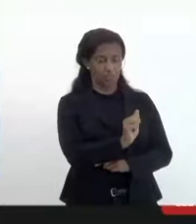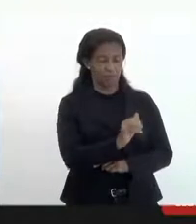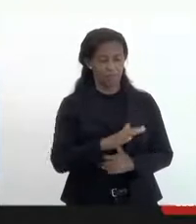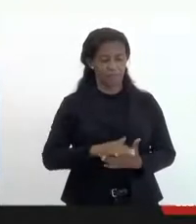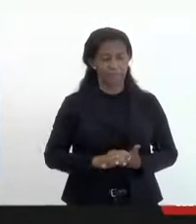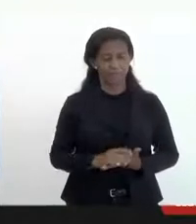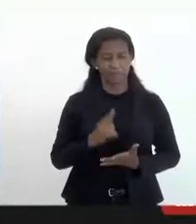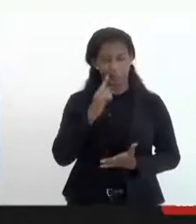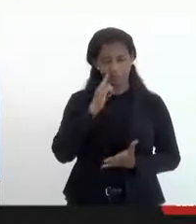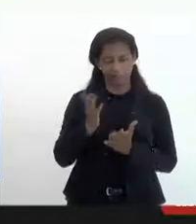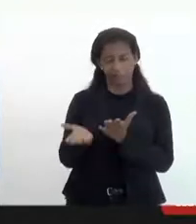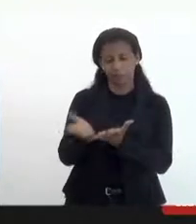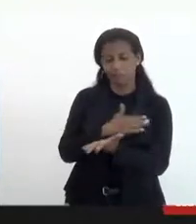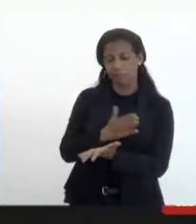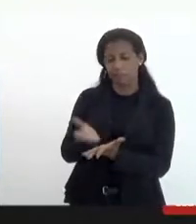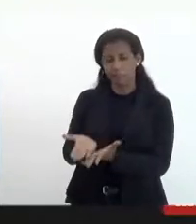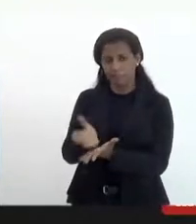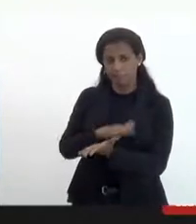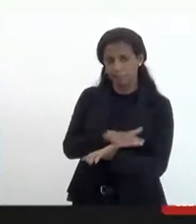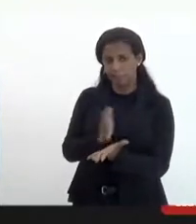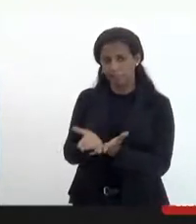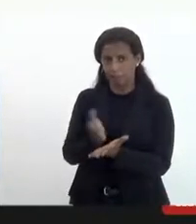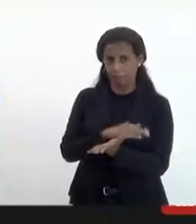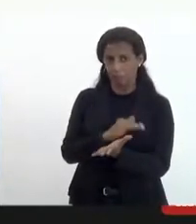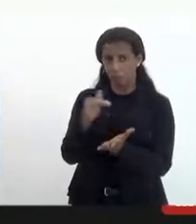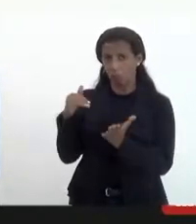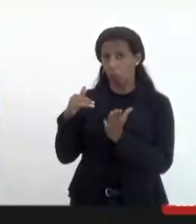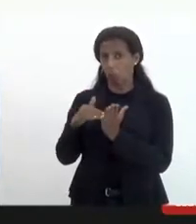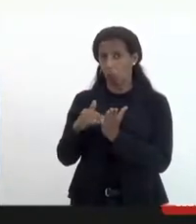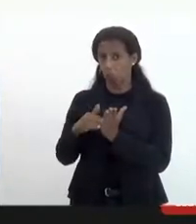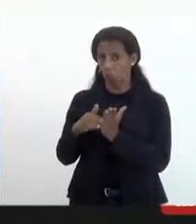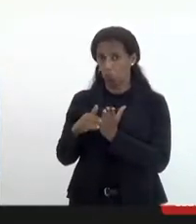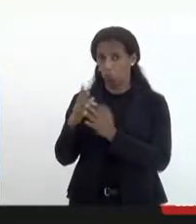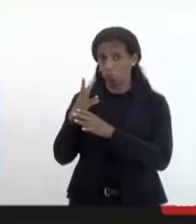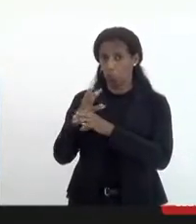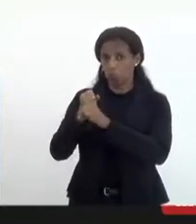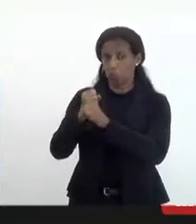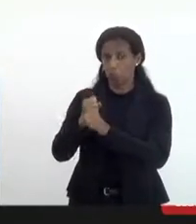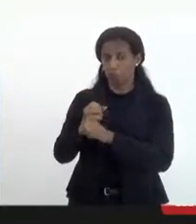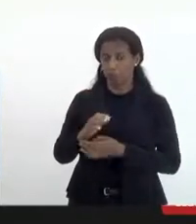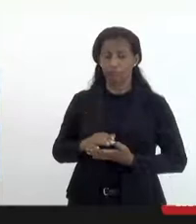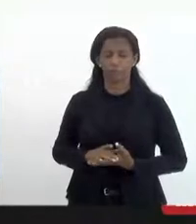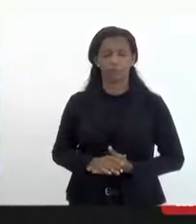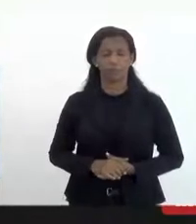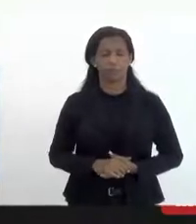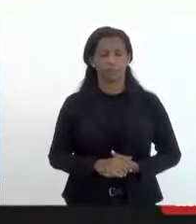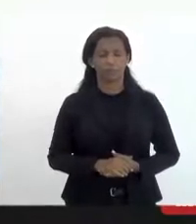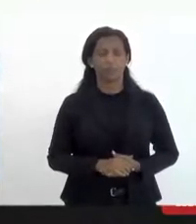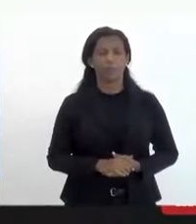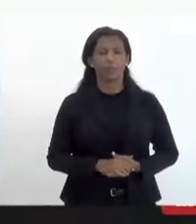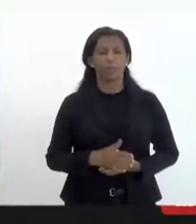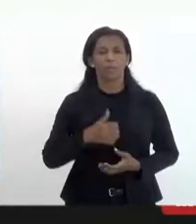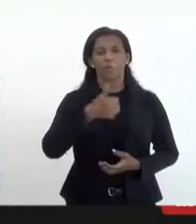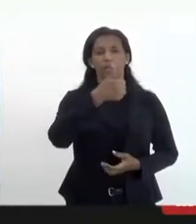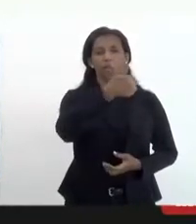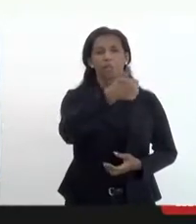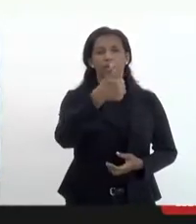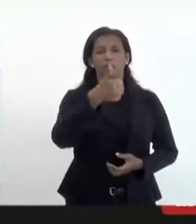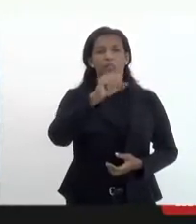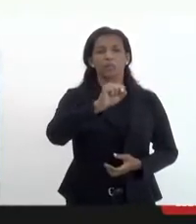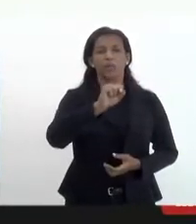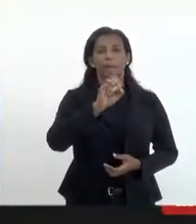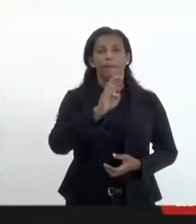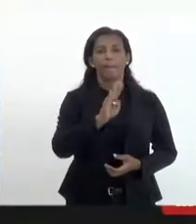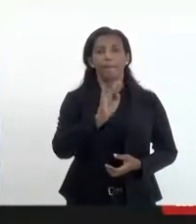pegando aqui o último levantamento, tem escrito aqui 118 bilhões